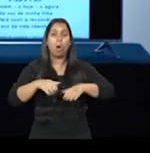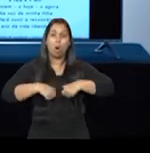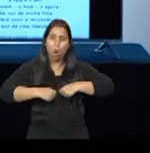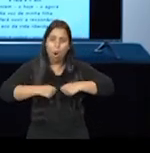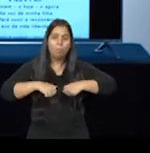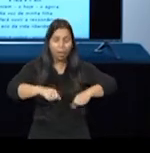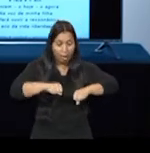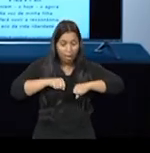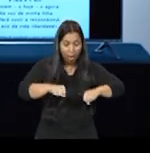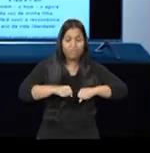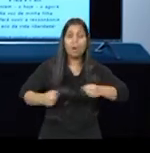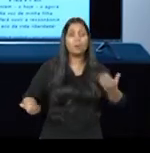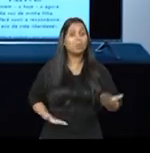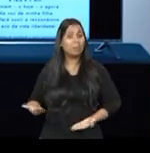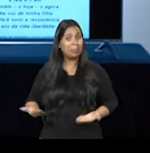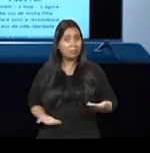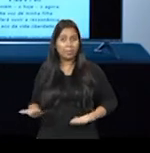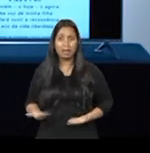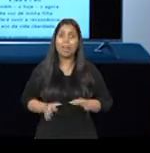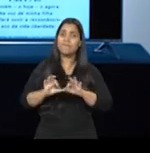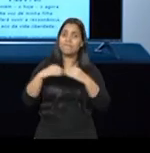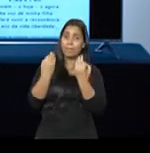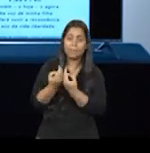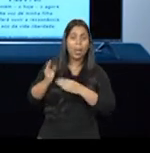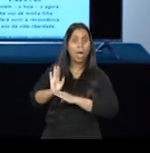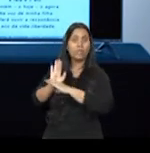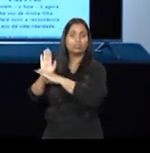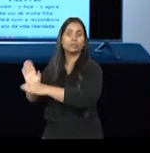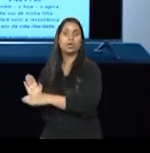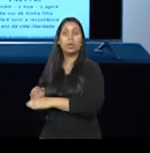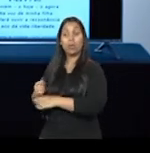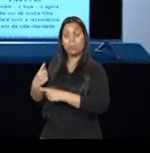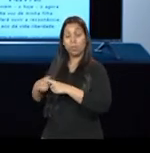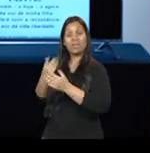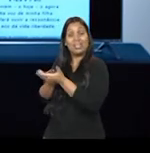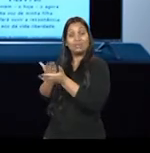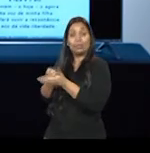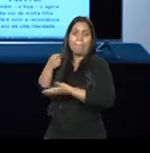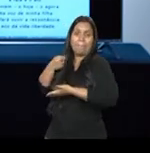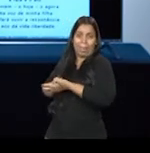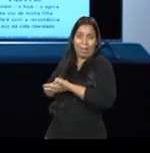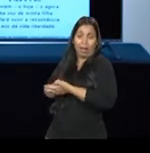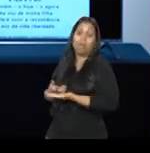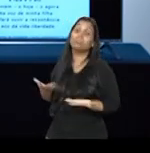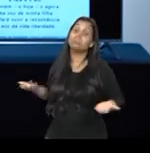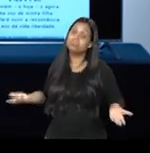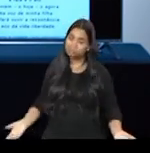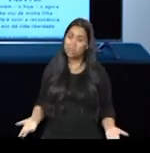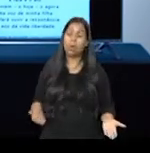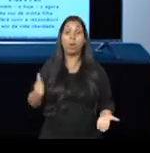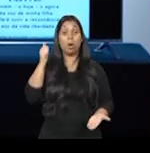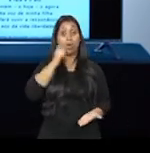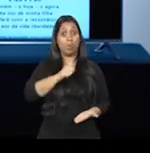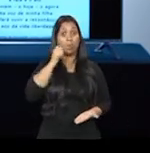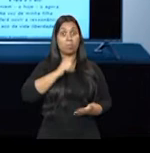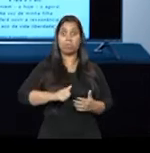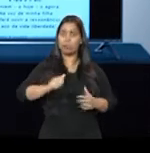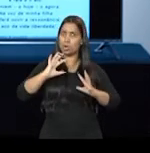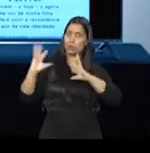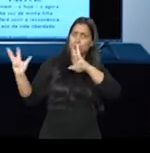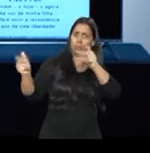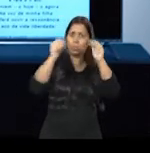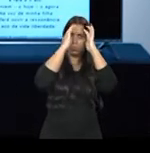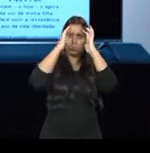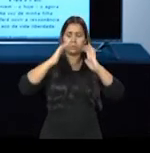como empregada doméstica, ajudando a sua família, né, para poder pagar seus estudos. E ela é uma escritora muito respeitada hoje.